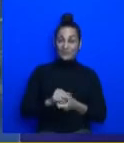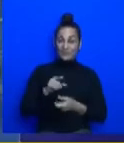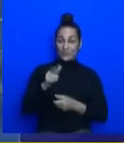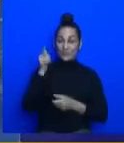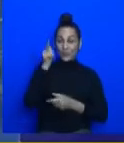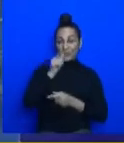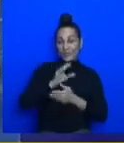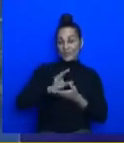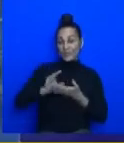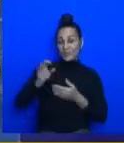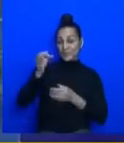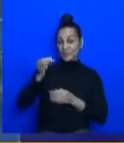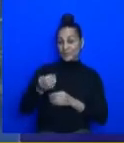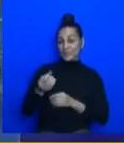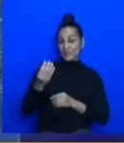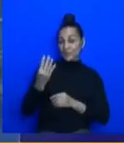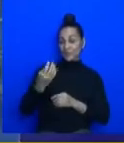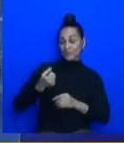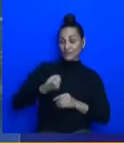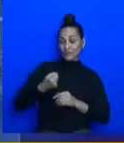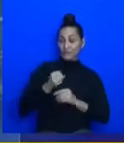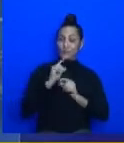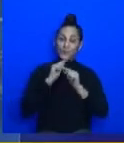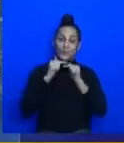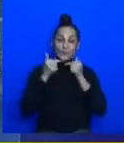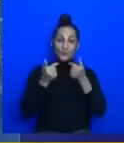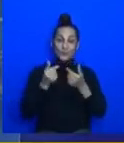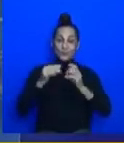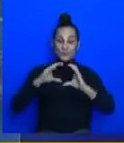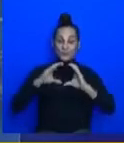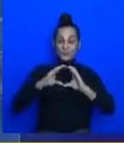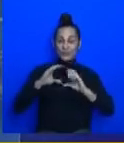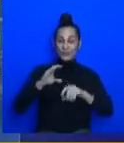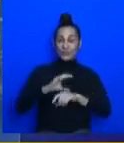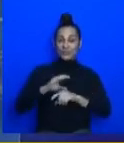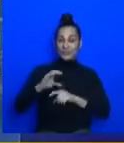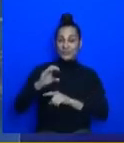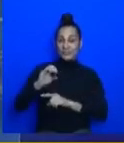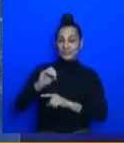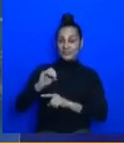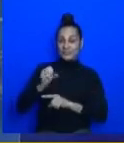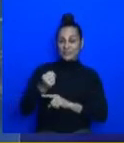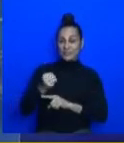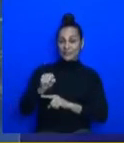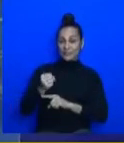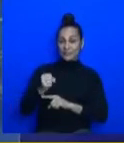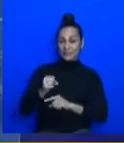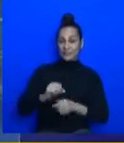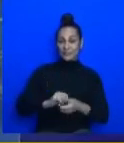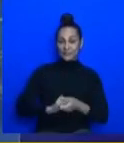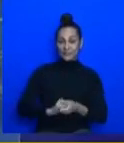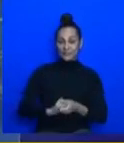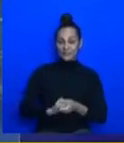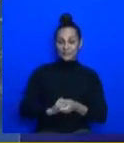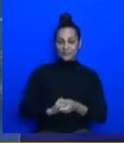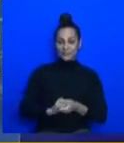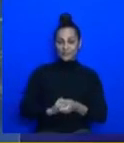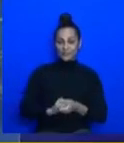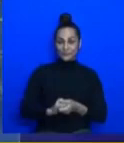Você ganha a partir de 4 acertos no dia de sorte. Bola cinza, 08. Cinza, 08.